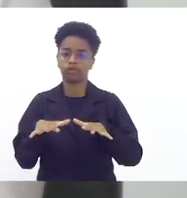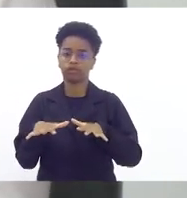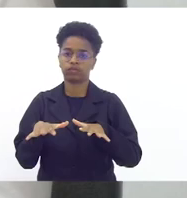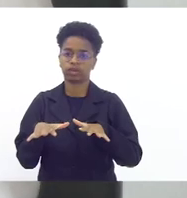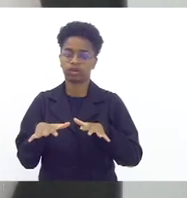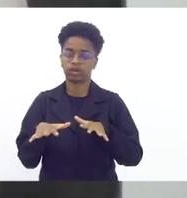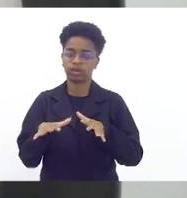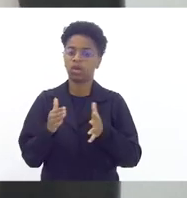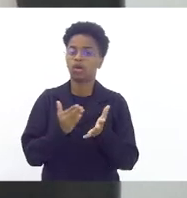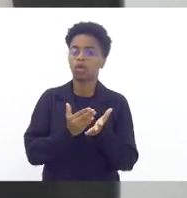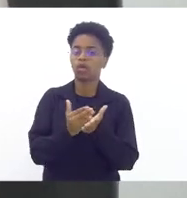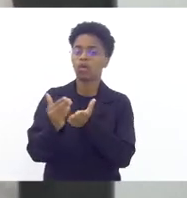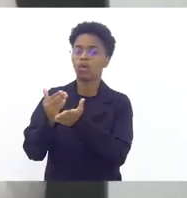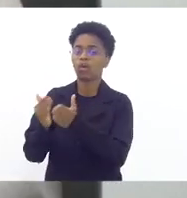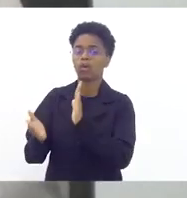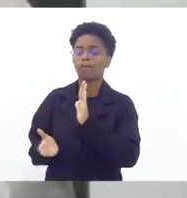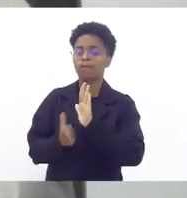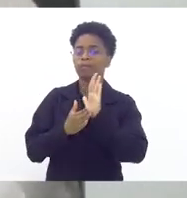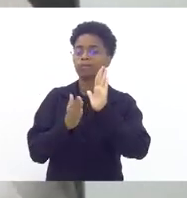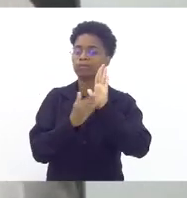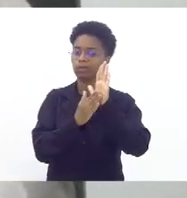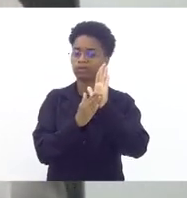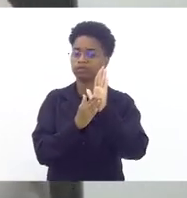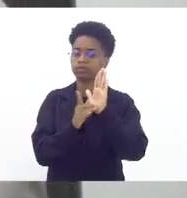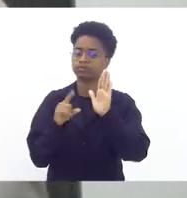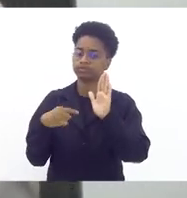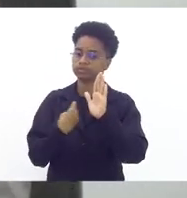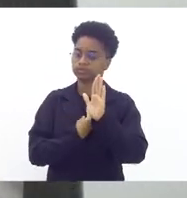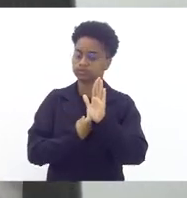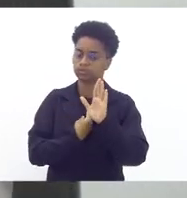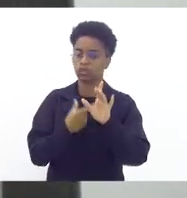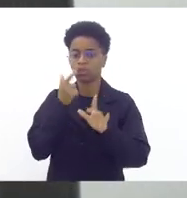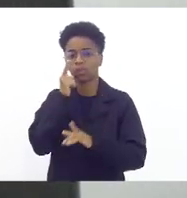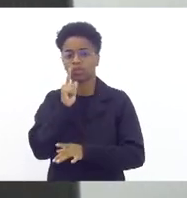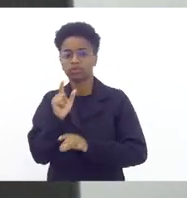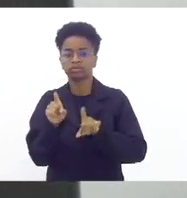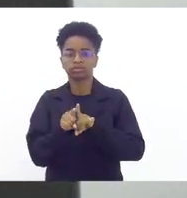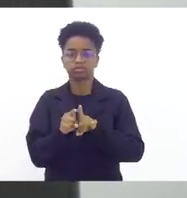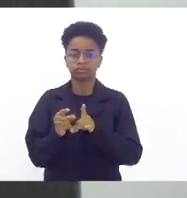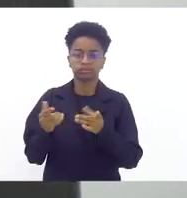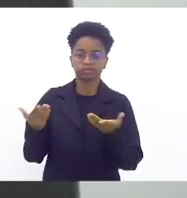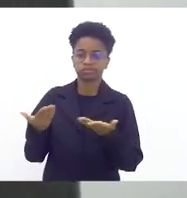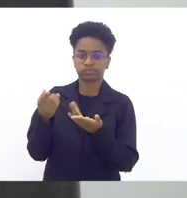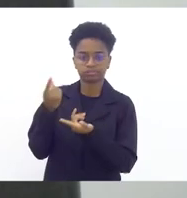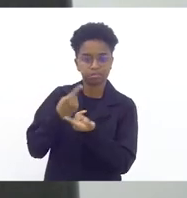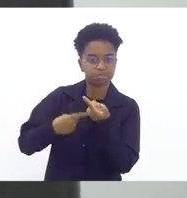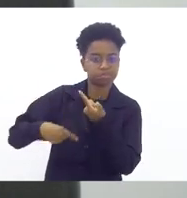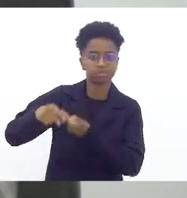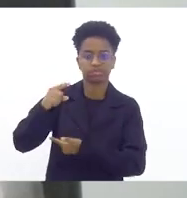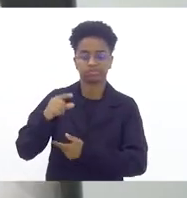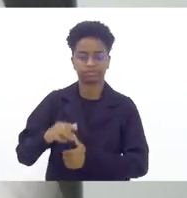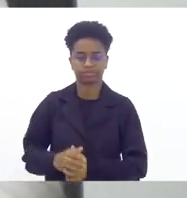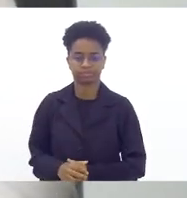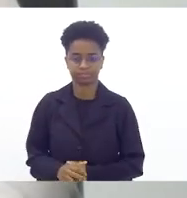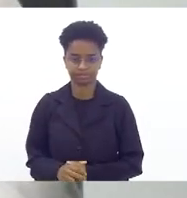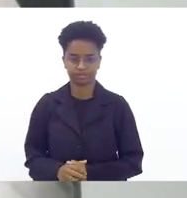começar a propor e a gente conseguir chegar onde nós estamos hoje, chegarmos onde estamos hoje.